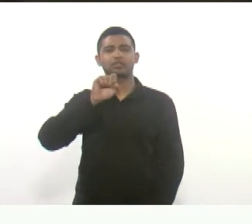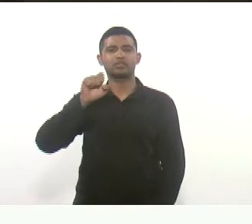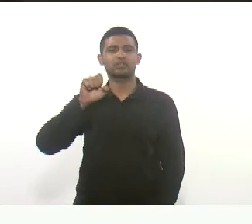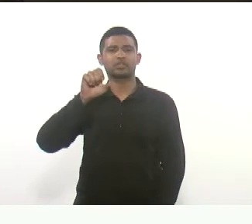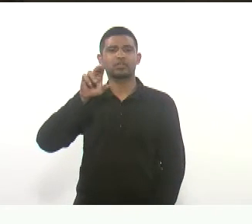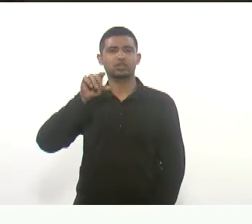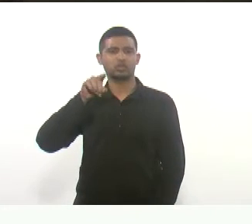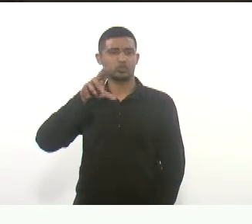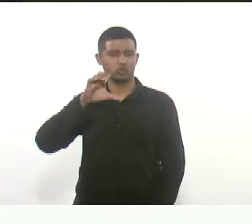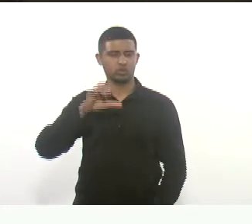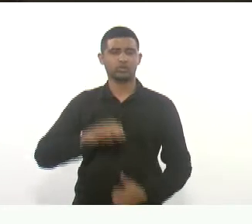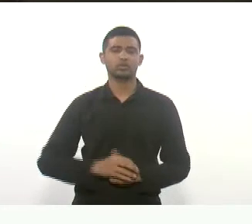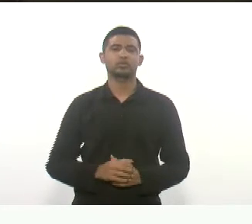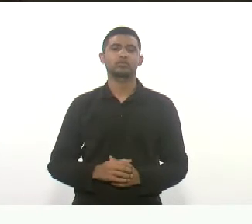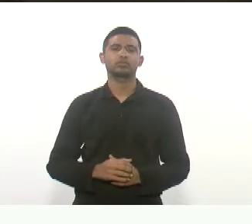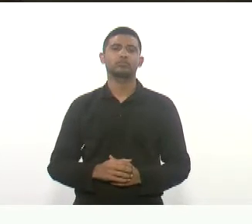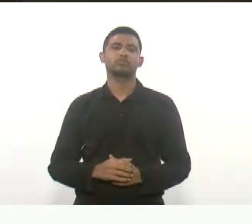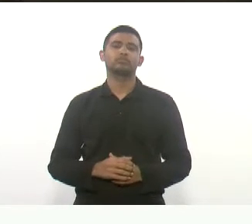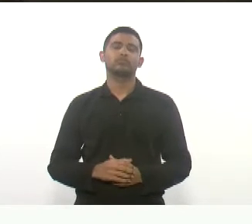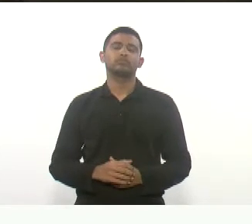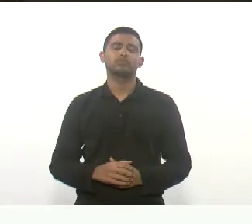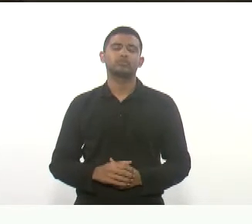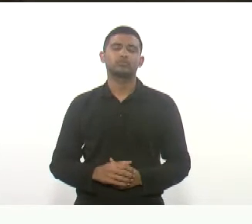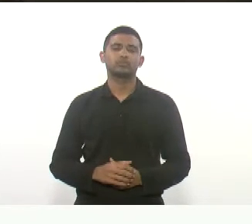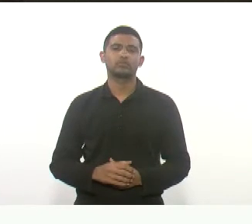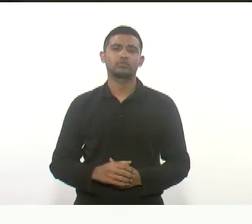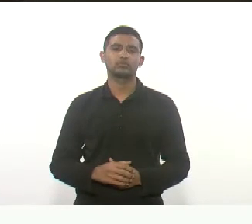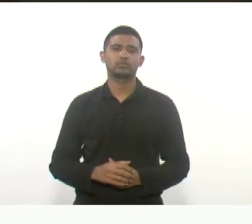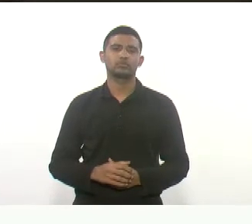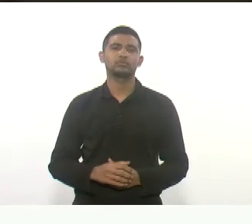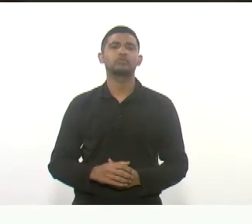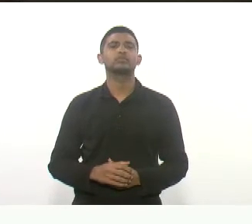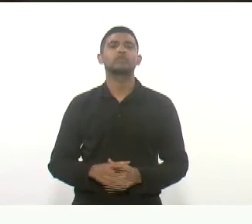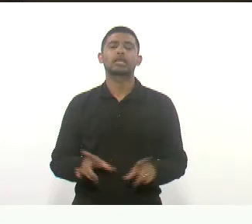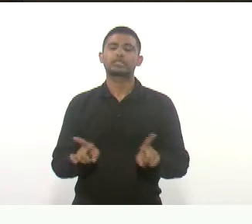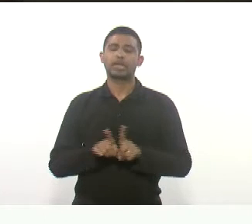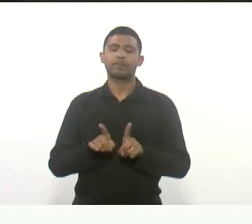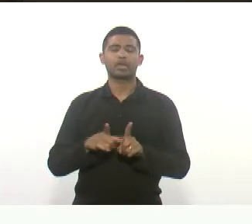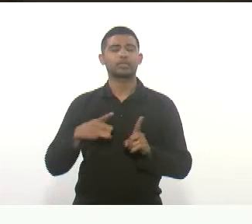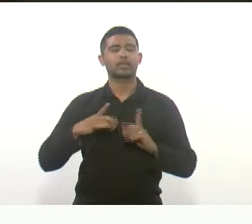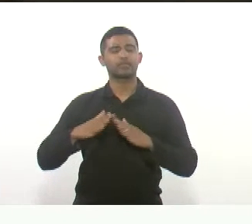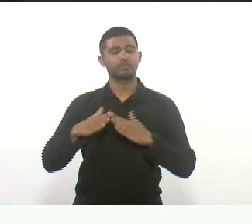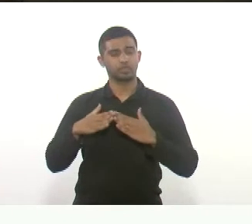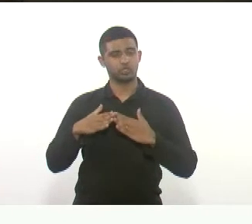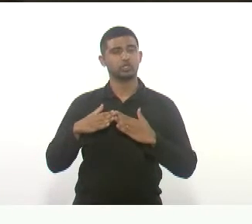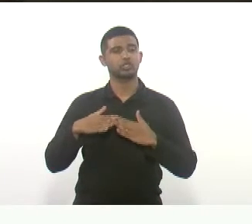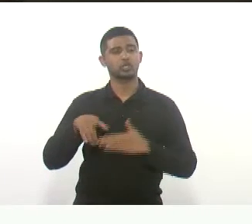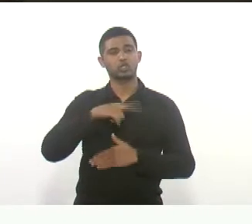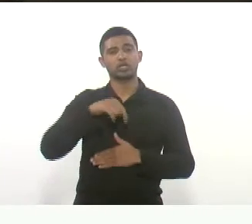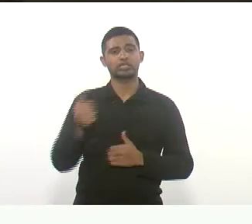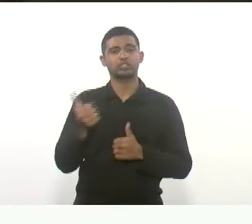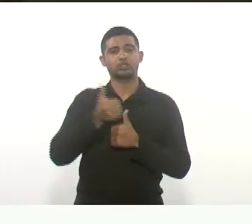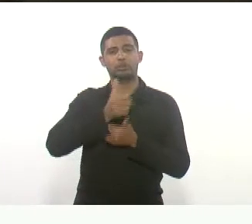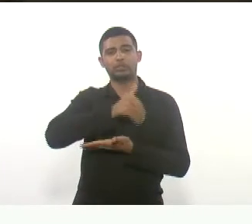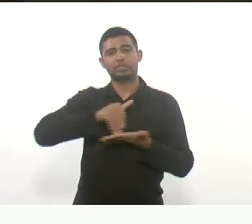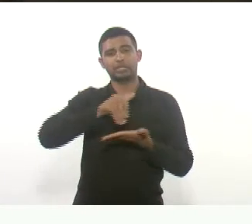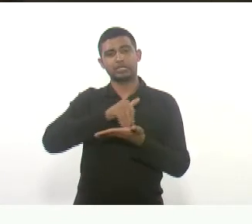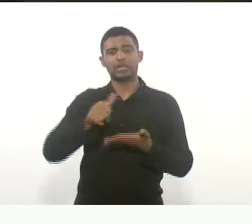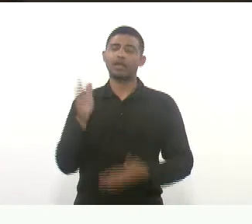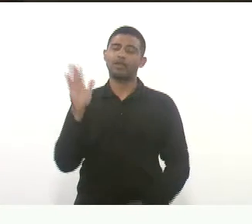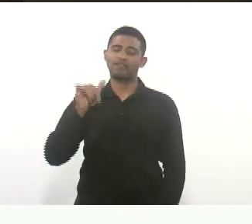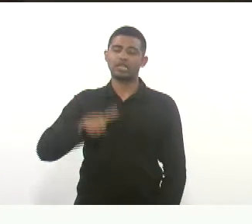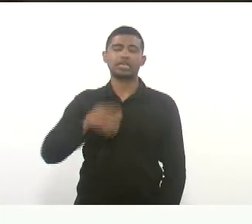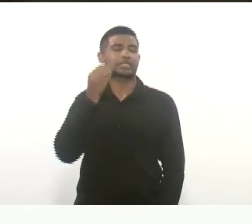importante. E, ao encontro disso também, que foi a nossa solicitação, que a subsecretária teve aqui presente, ficou de